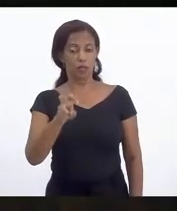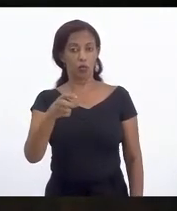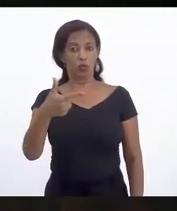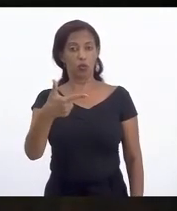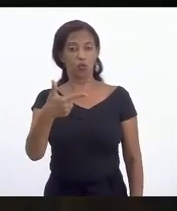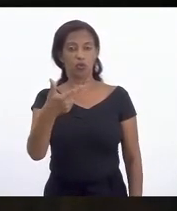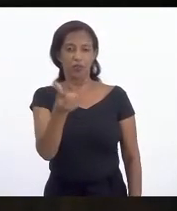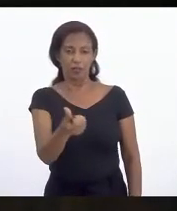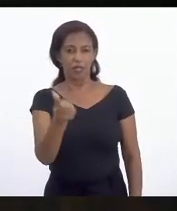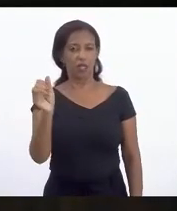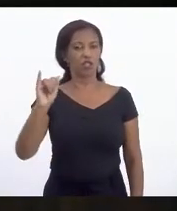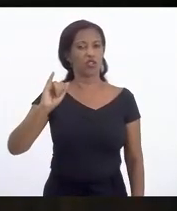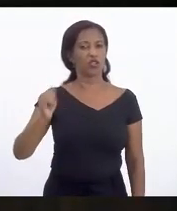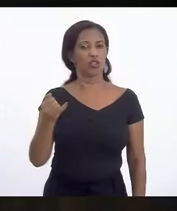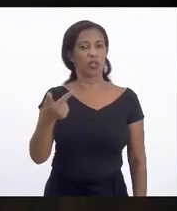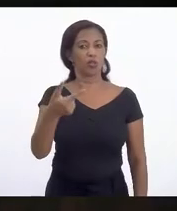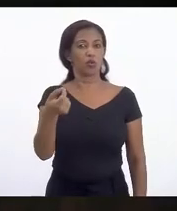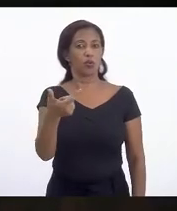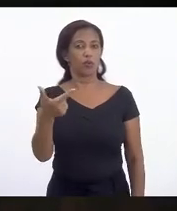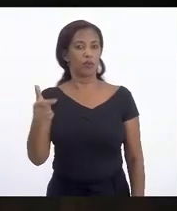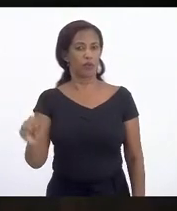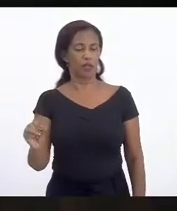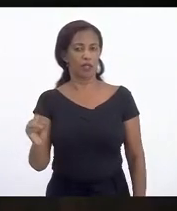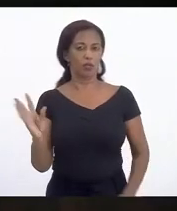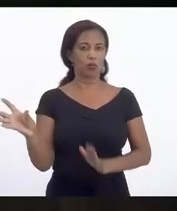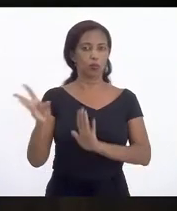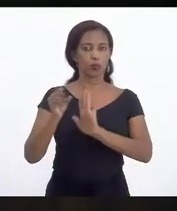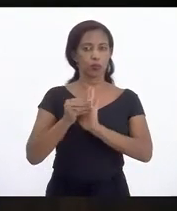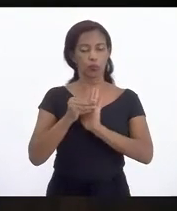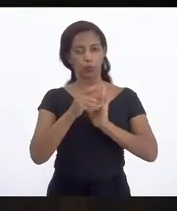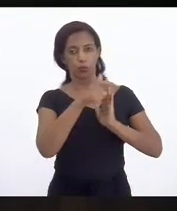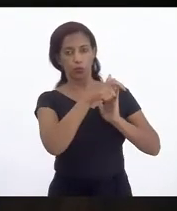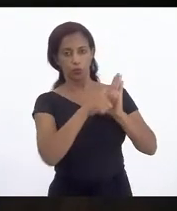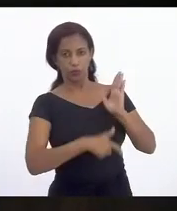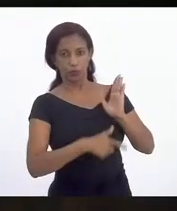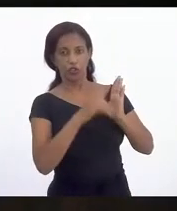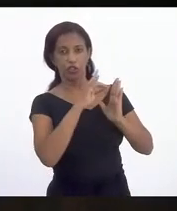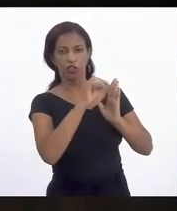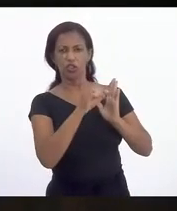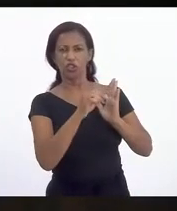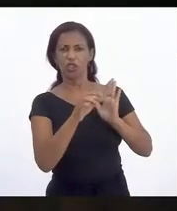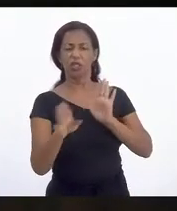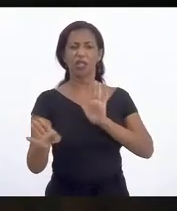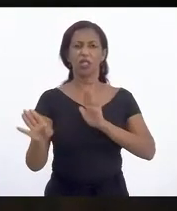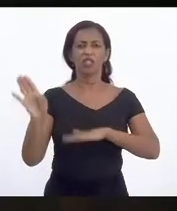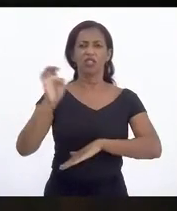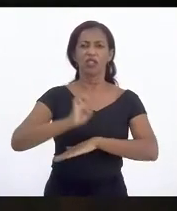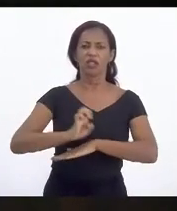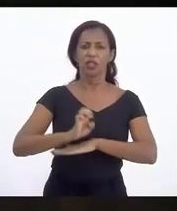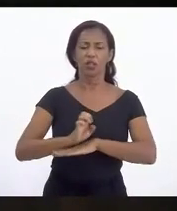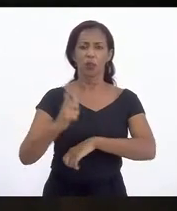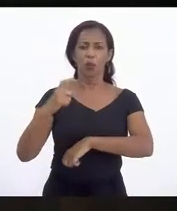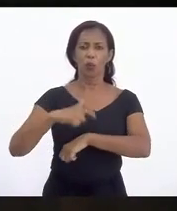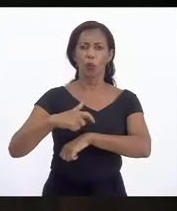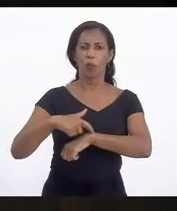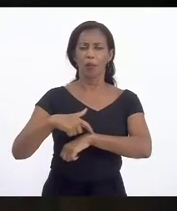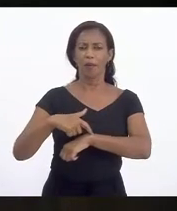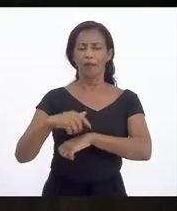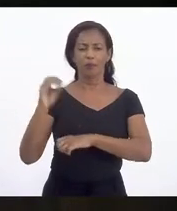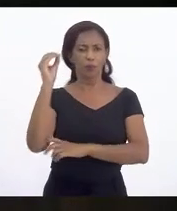5.645/2000, de 6 de janeiro de 2010, para incluir no calendário oficial do Rio de Janeiro o Dia Estadual do Movimento Cultural